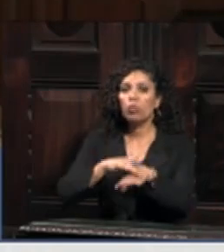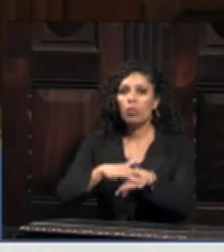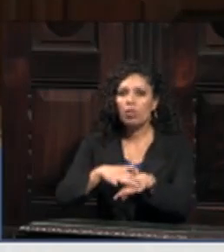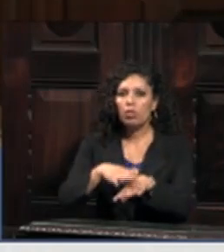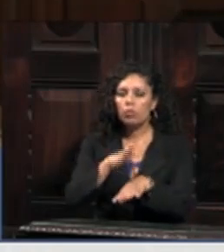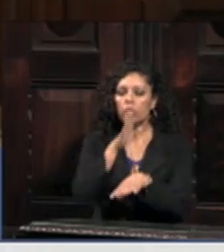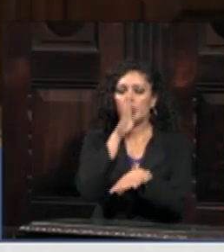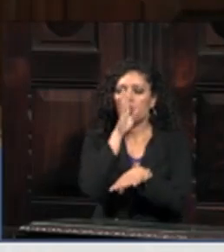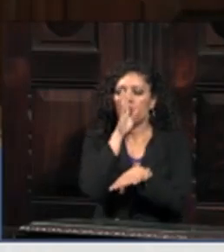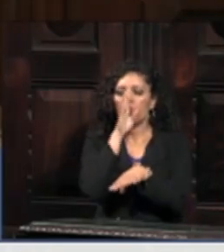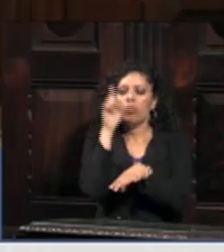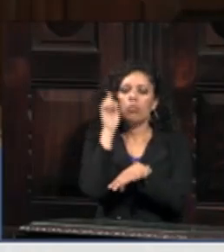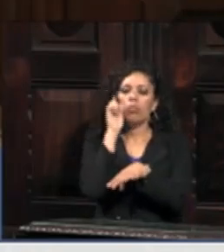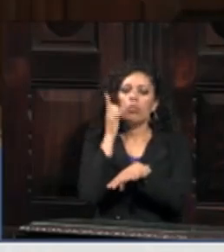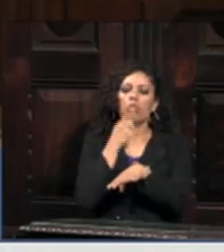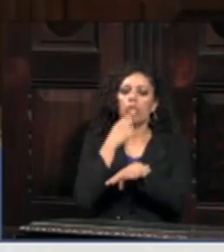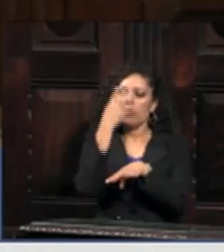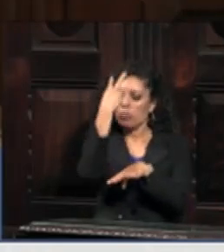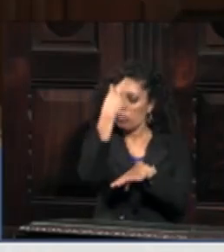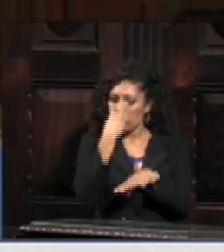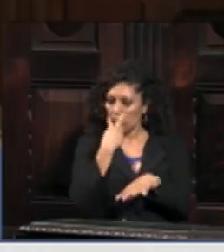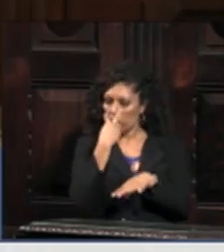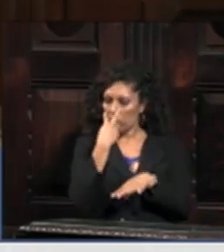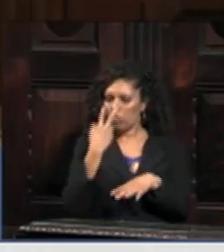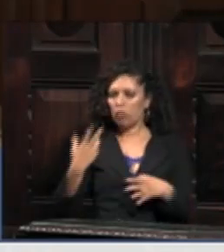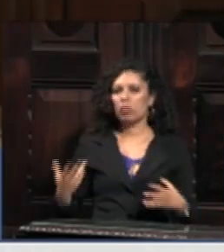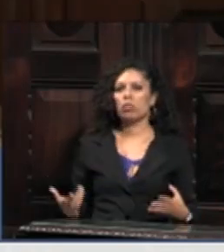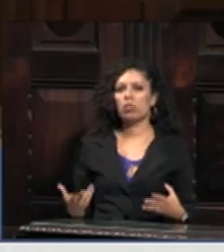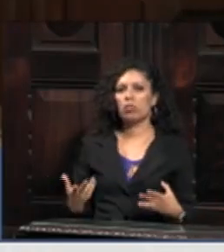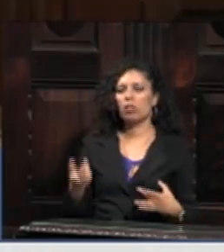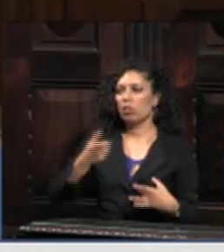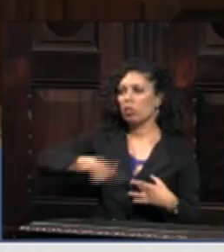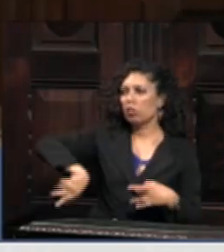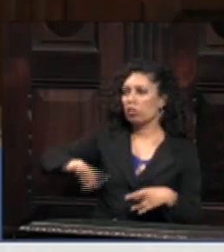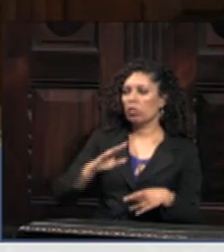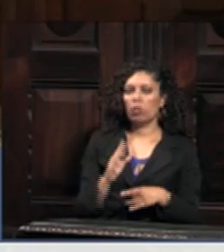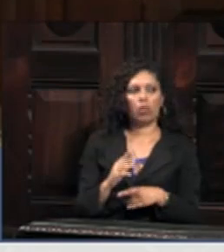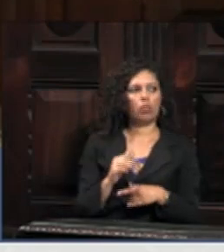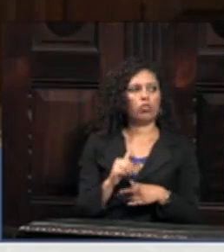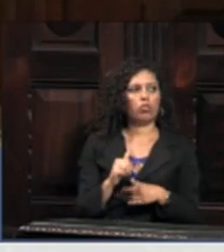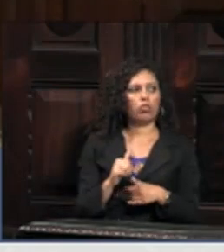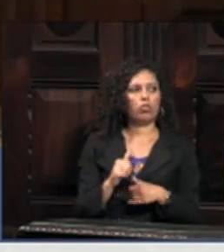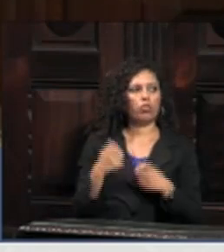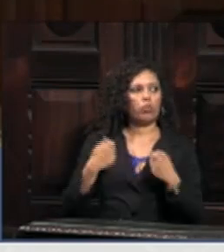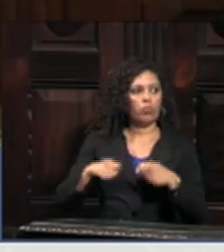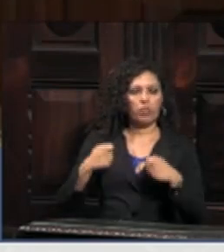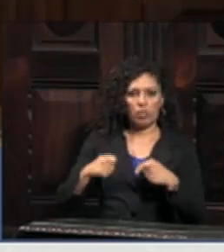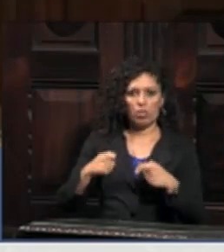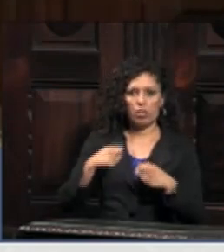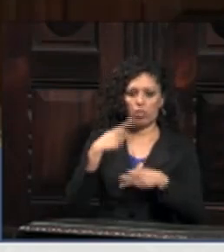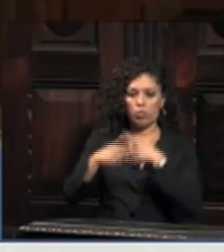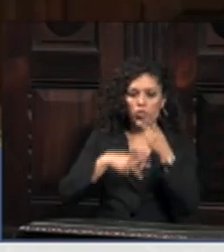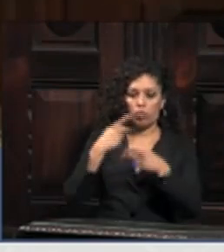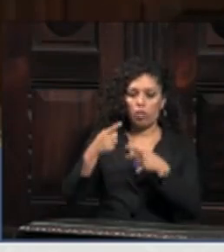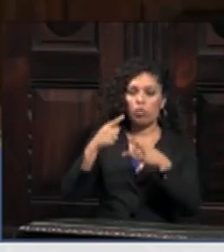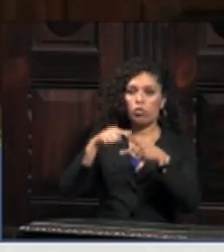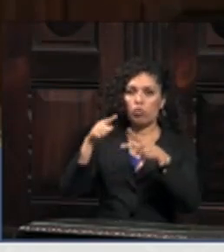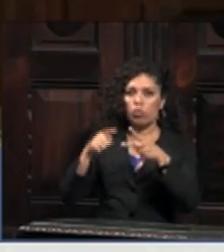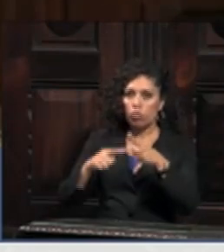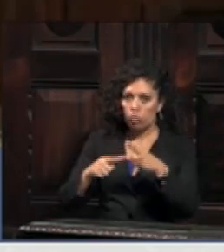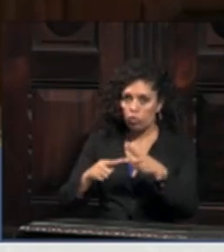campo democrata e progressista, devemos defender não apenas uma candidatura, mas duas